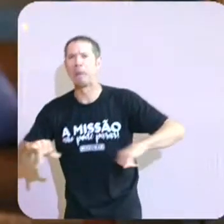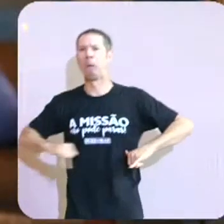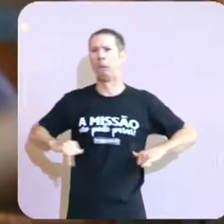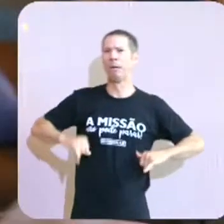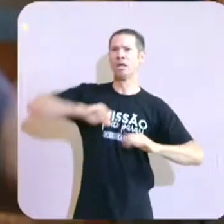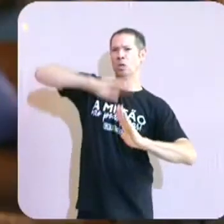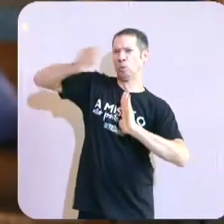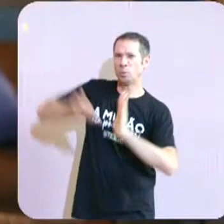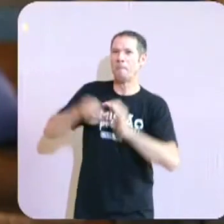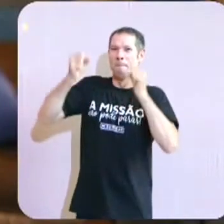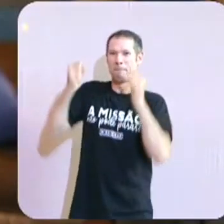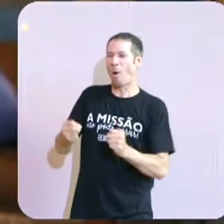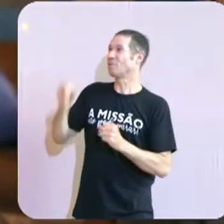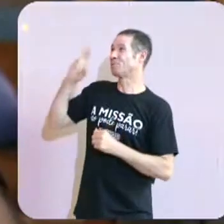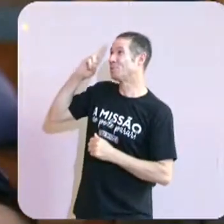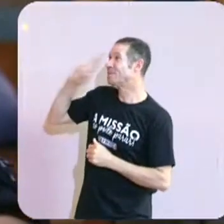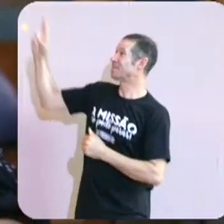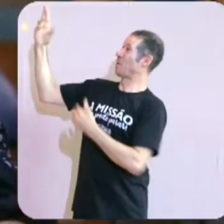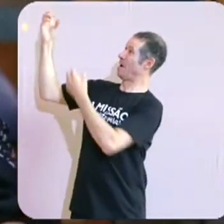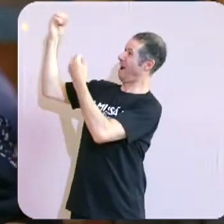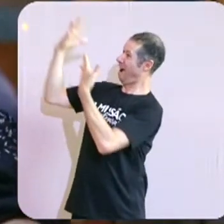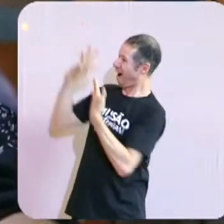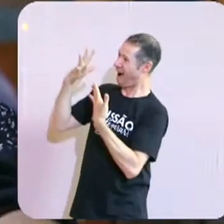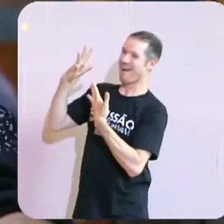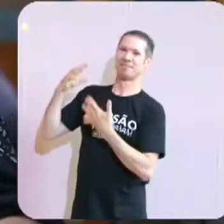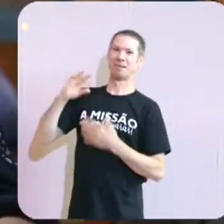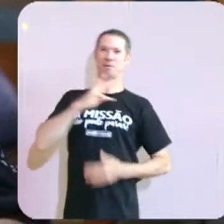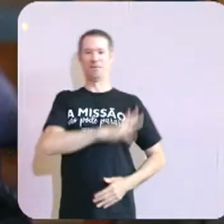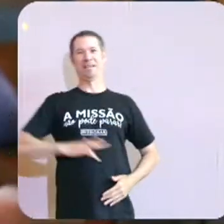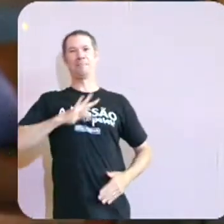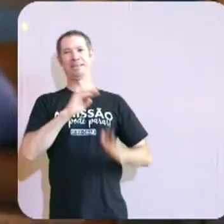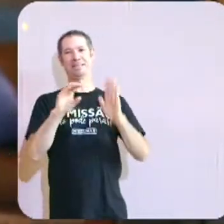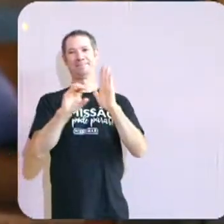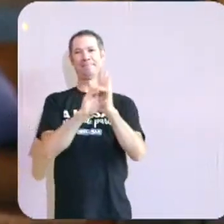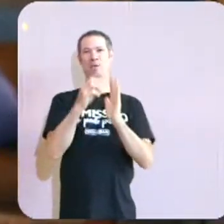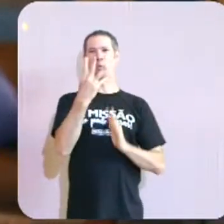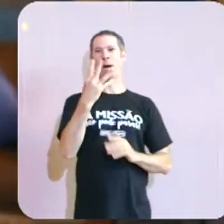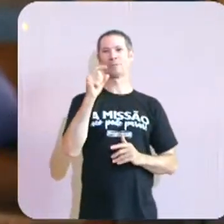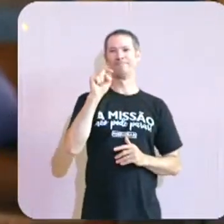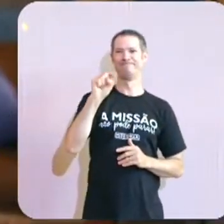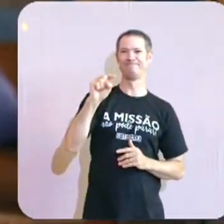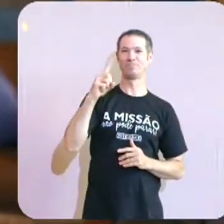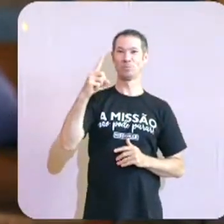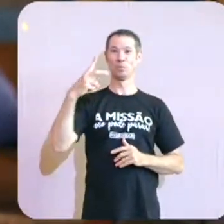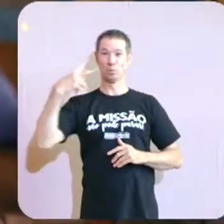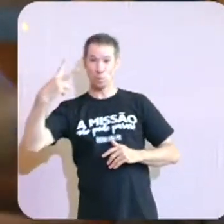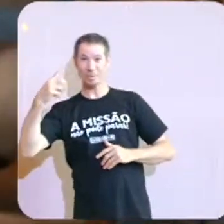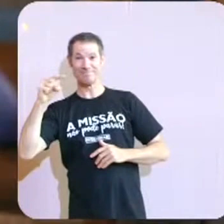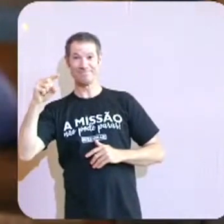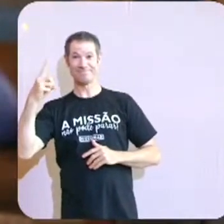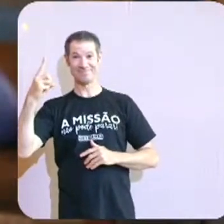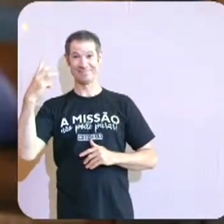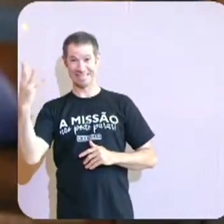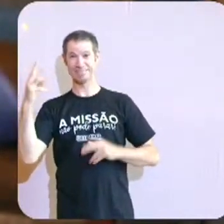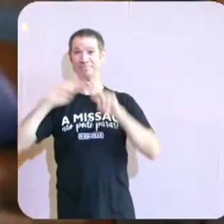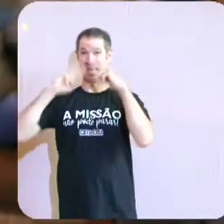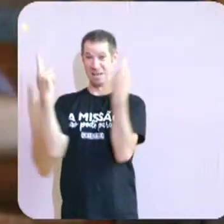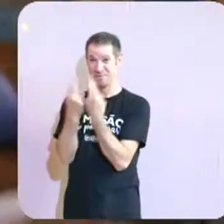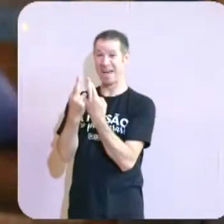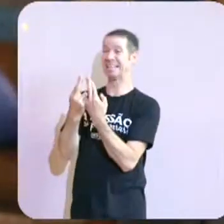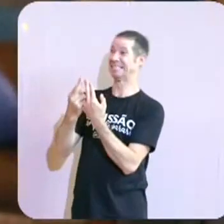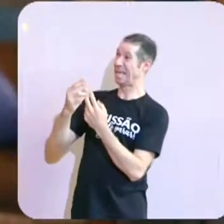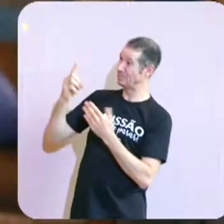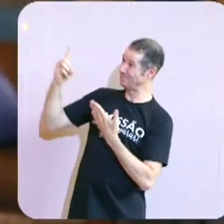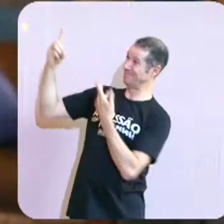tudo posso naquele que me fortalece. Filipenses 4, de 12 a 13. Como é que isso pode acontecer? Por causa do evangelho do reino. Ele